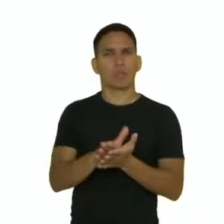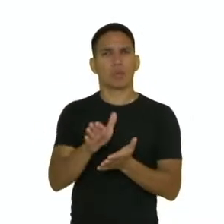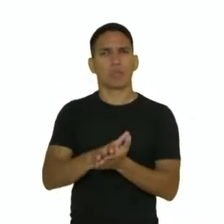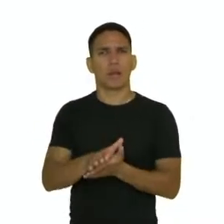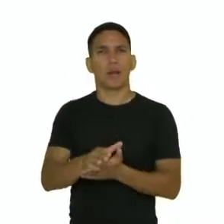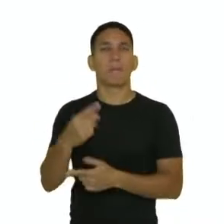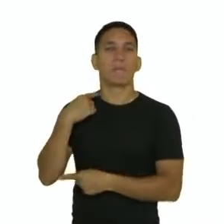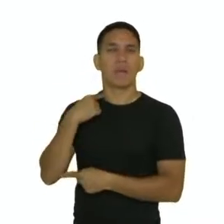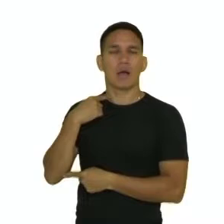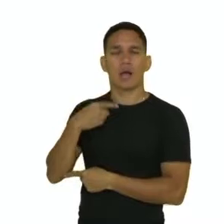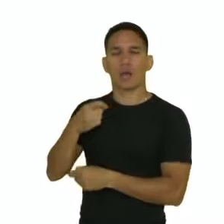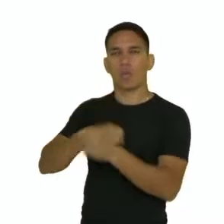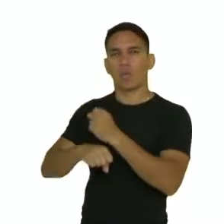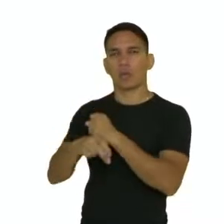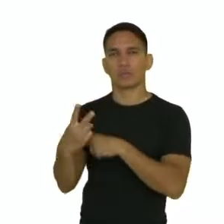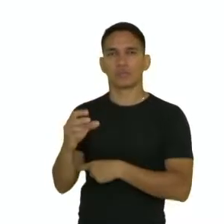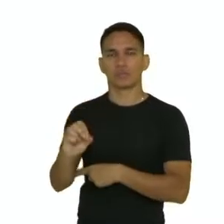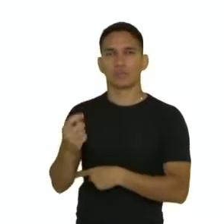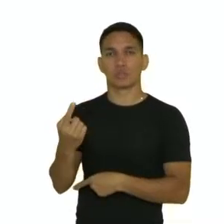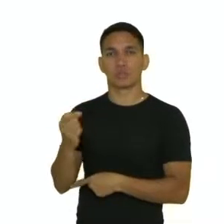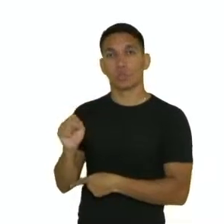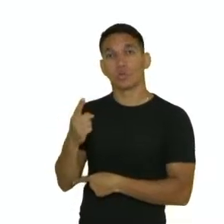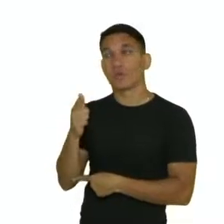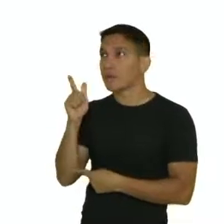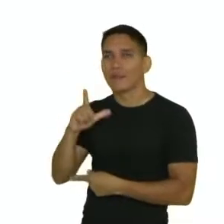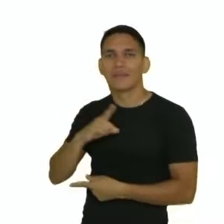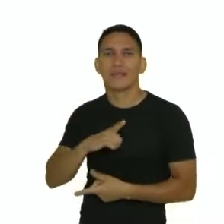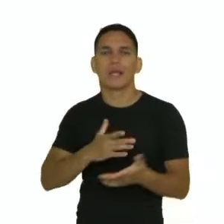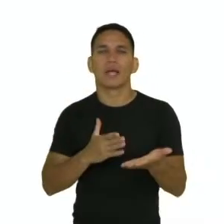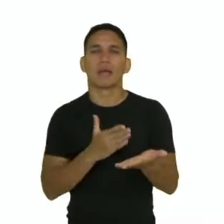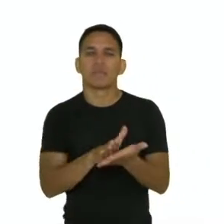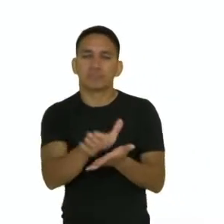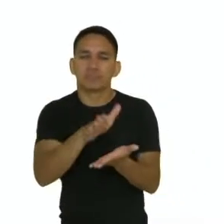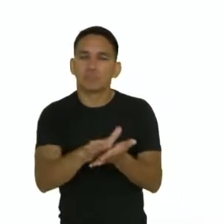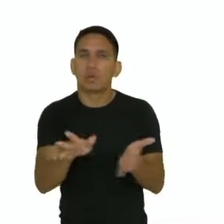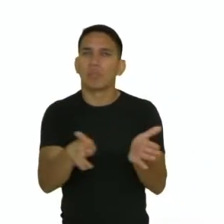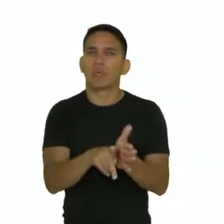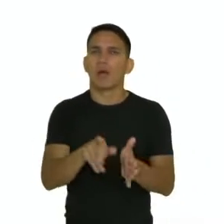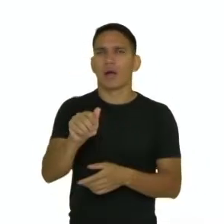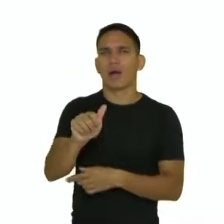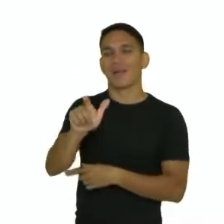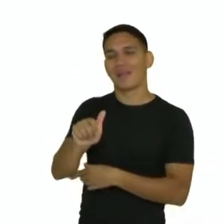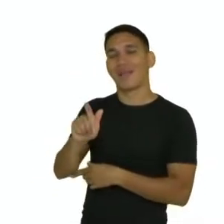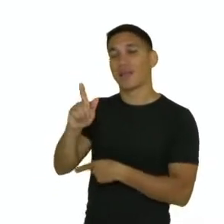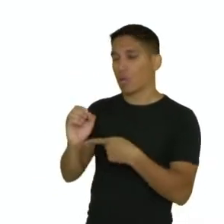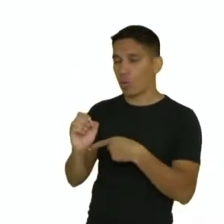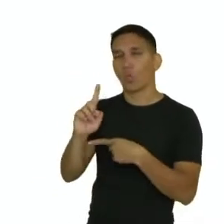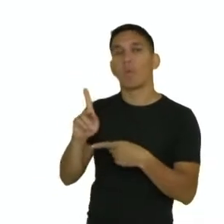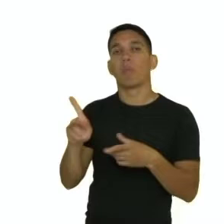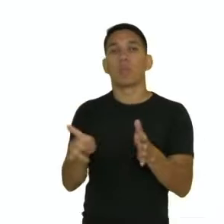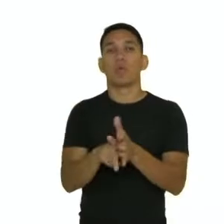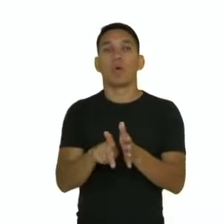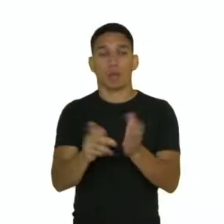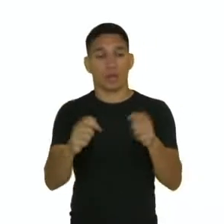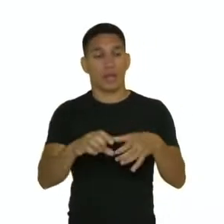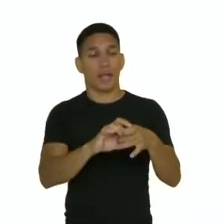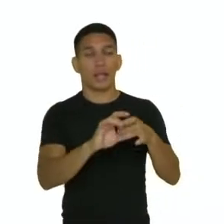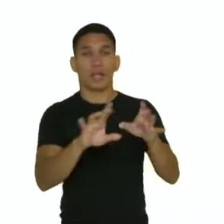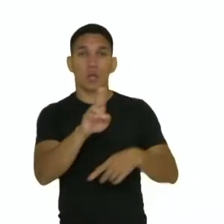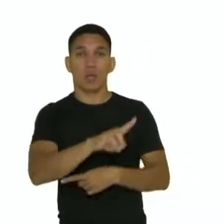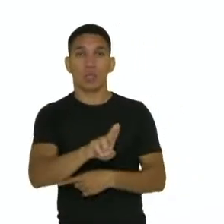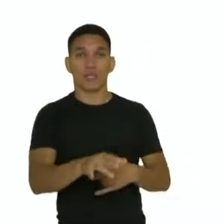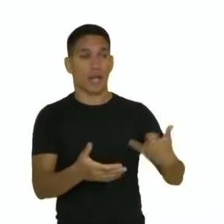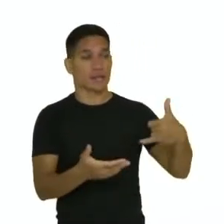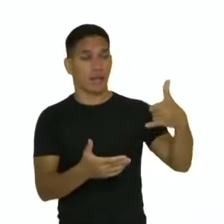lei que tramita na Assembleia Legislativa do Estado de Goiás, a LEGO, quer permitir o uso do celular dentro das salas de aula